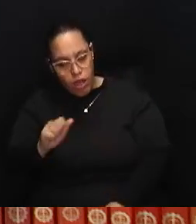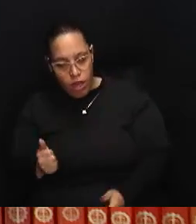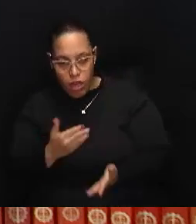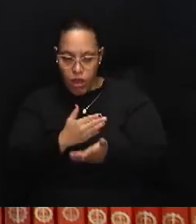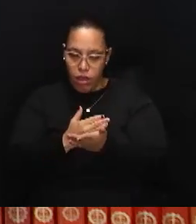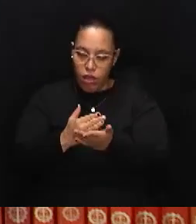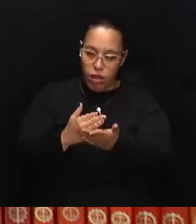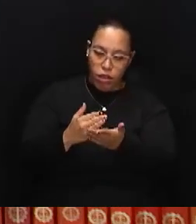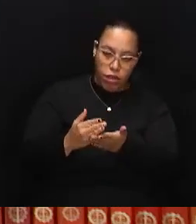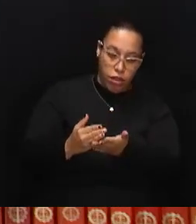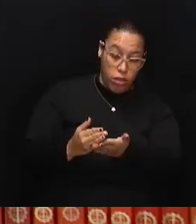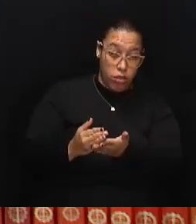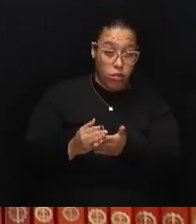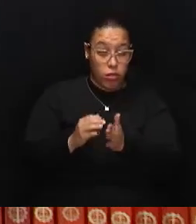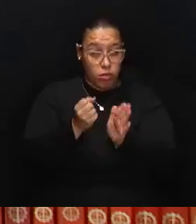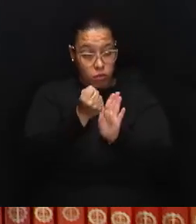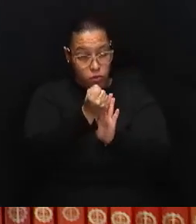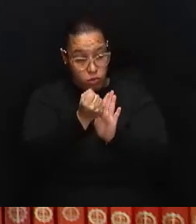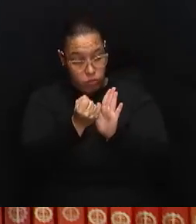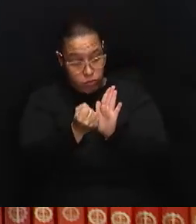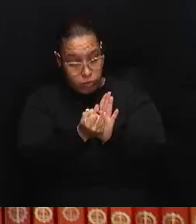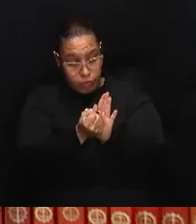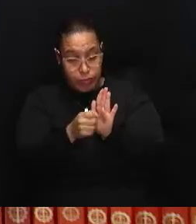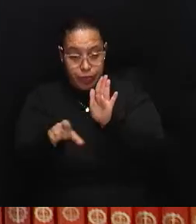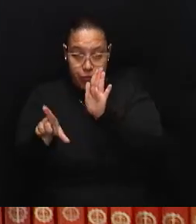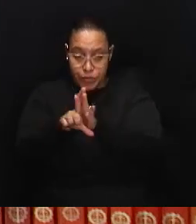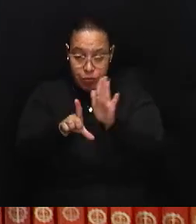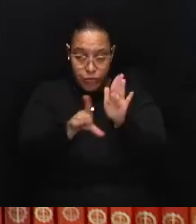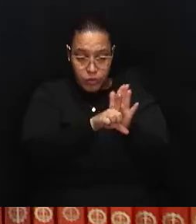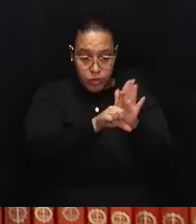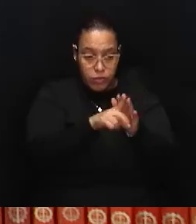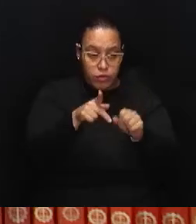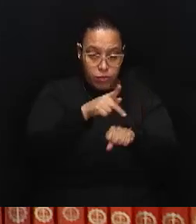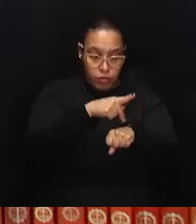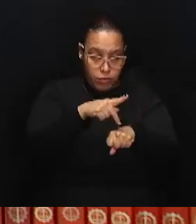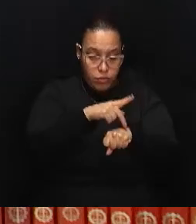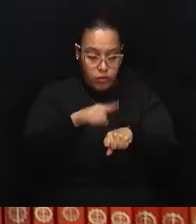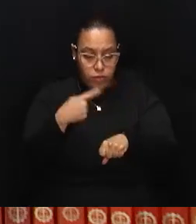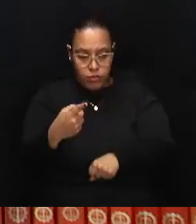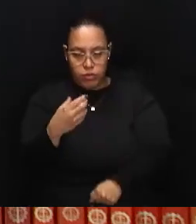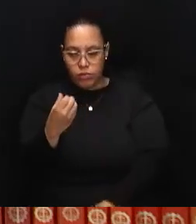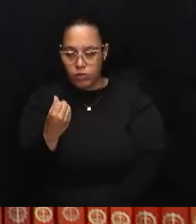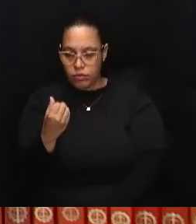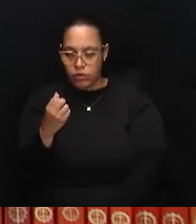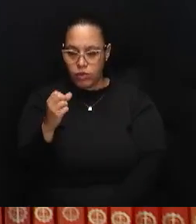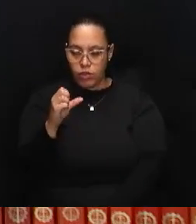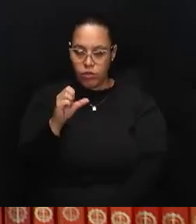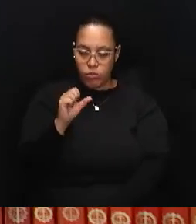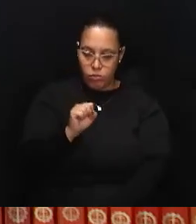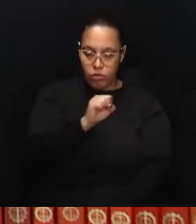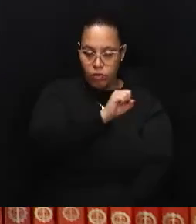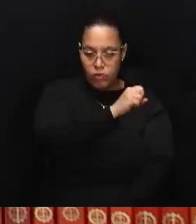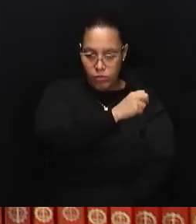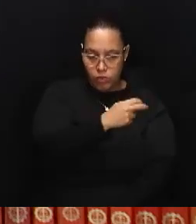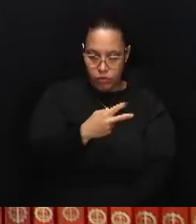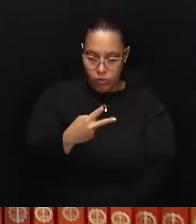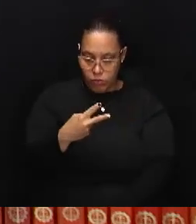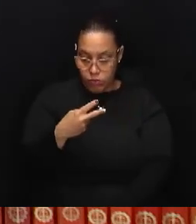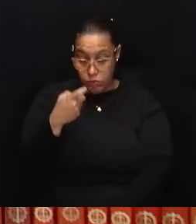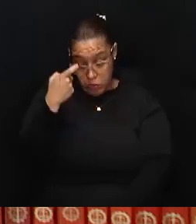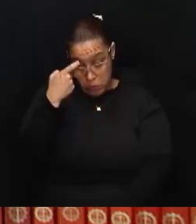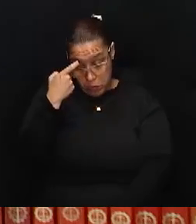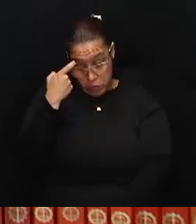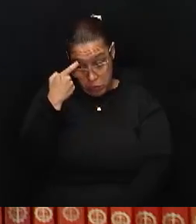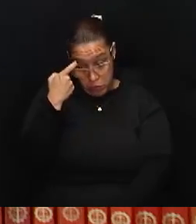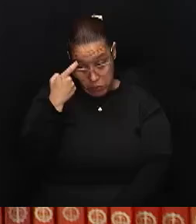independência, etc e tal, quando começaram a ser formuladas as primeiras legislações no país, depois de 1822,